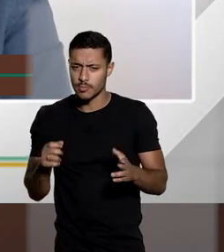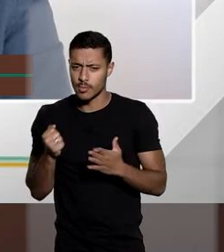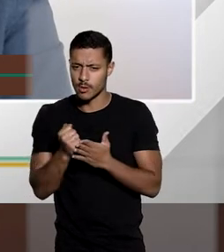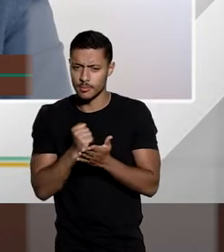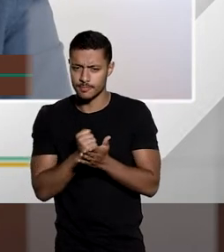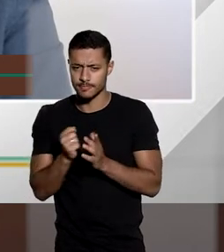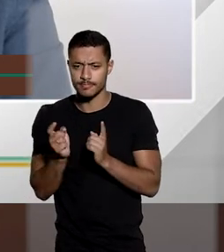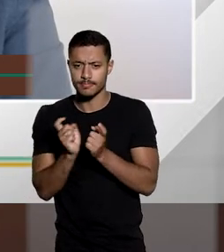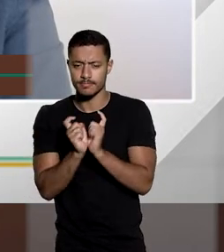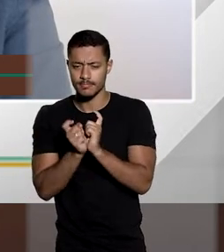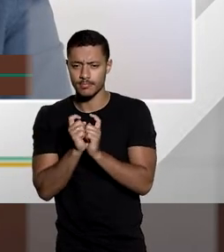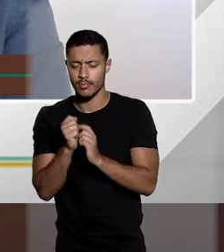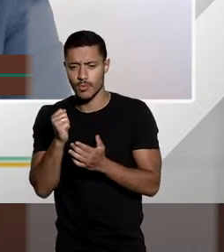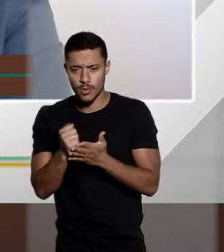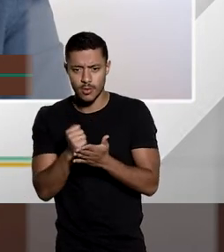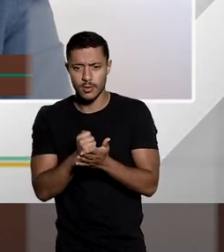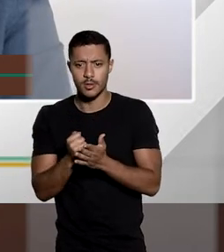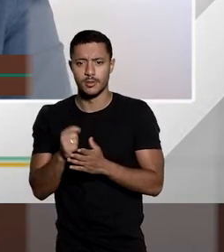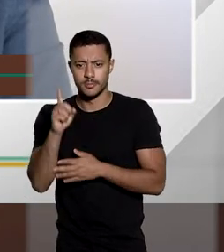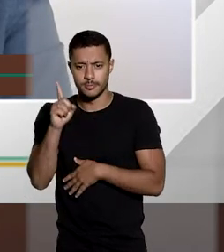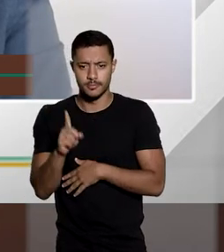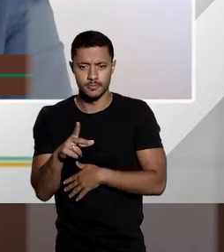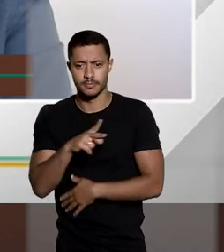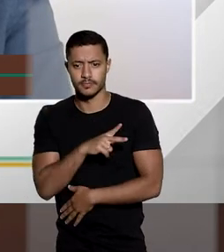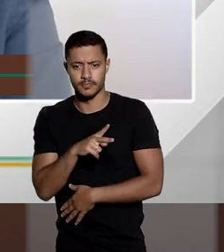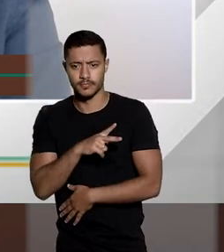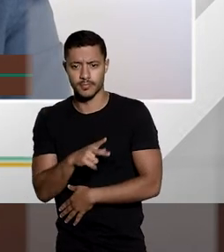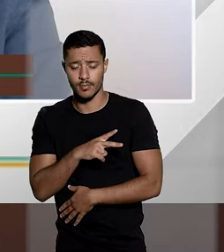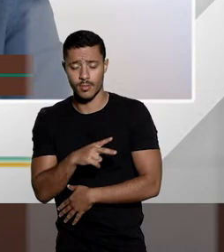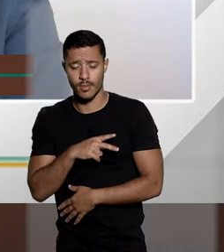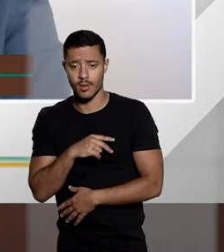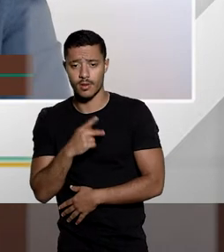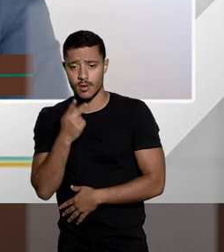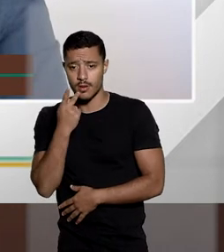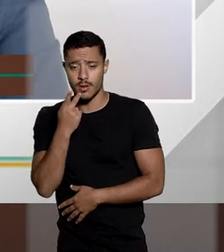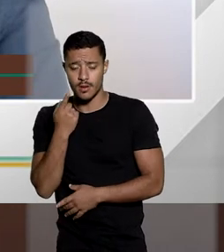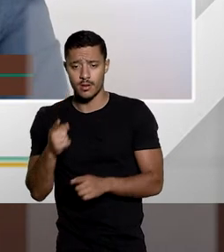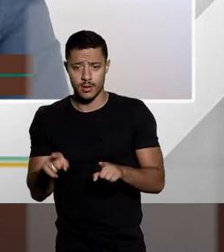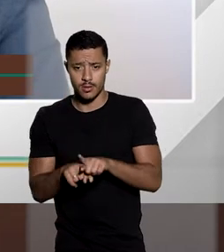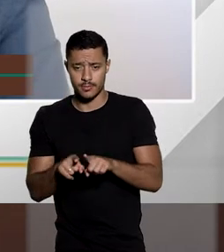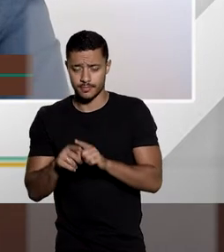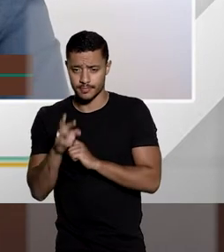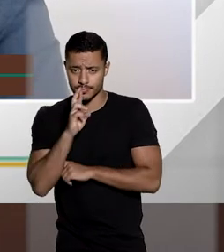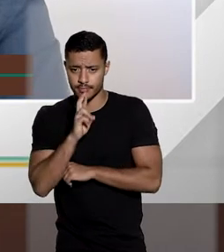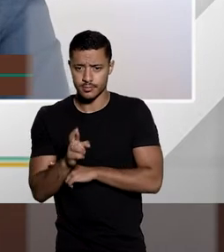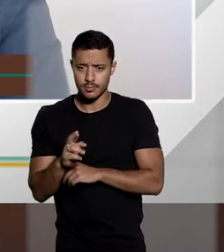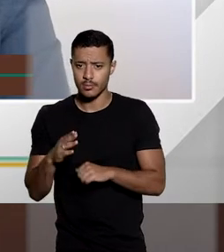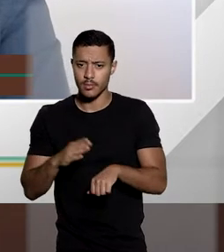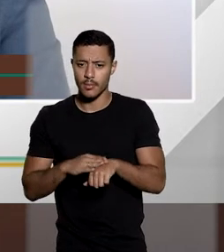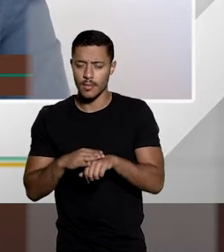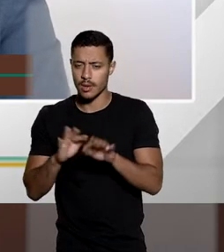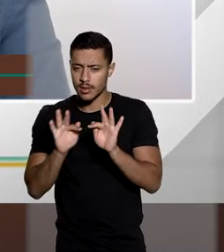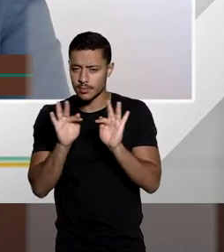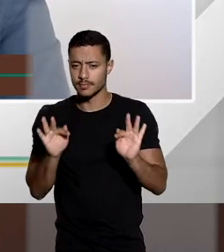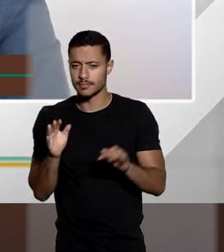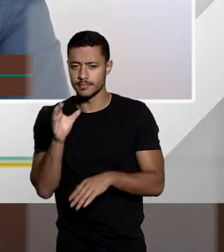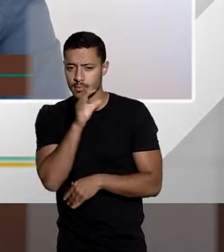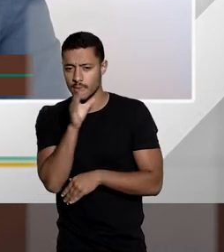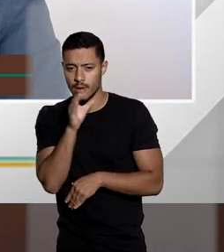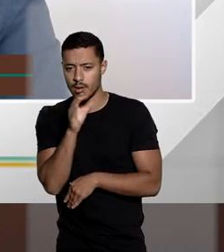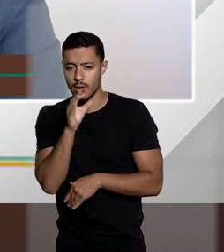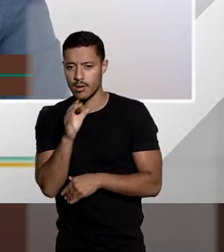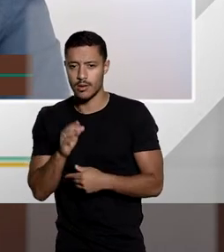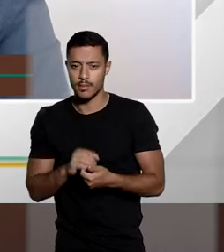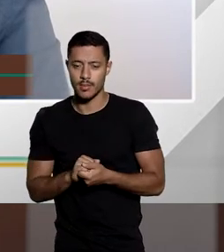contratos administrativos e os contratos de direito privado. E, basicamente, né, numa resposta mais singela e rápida, né,